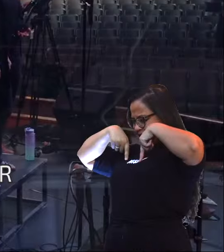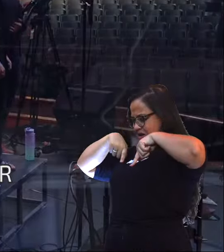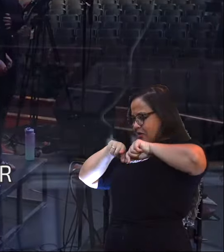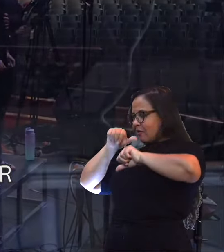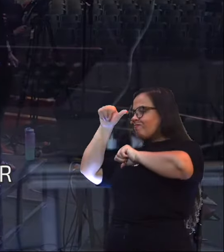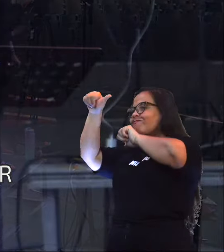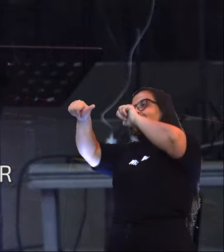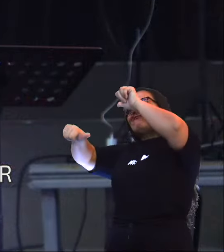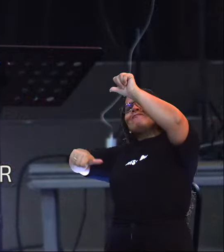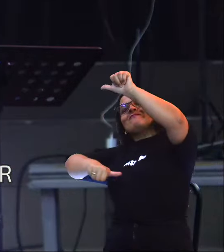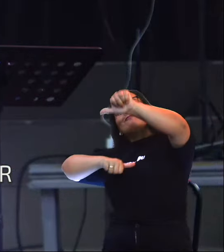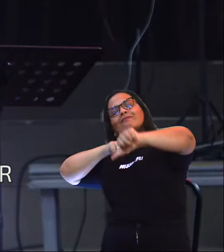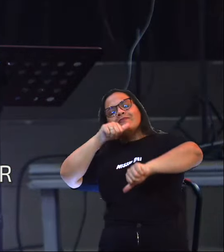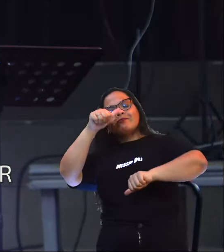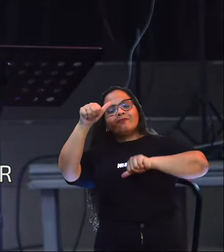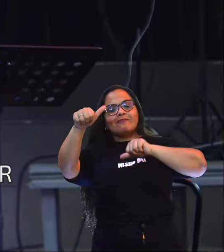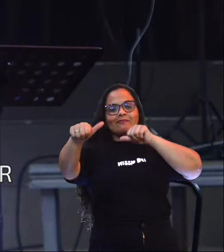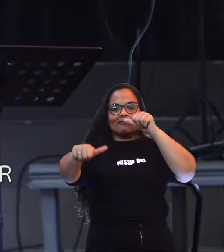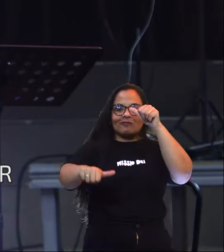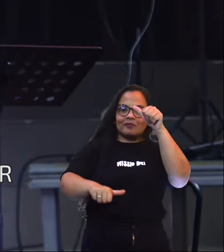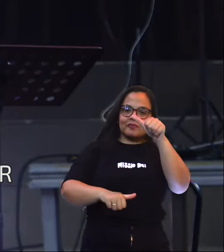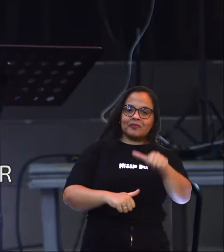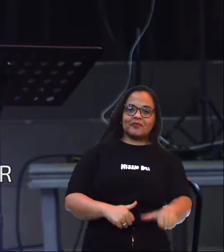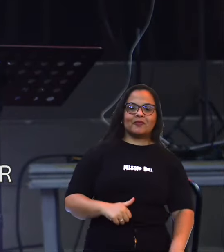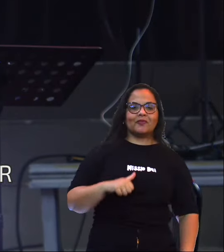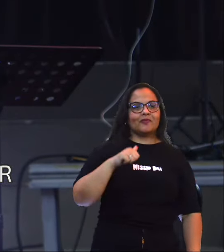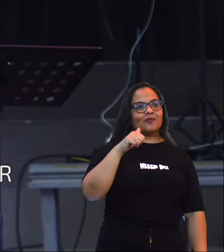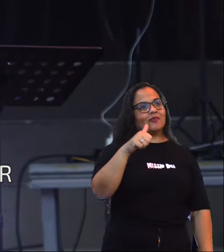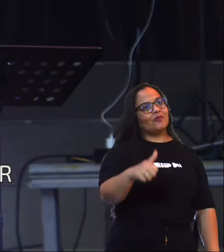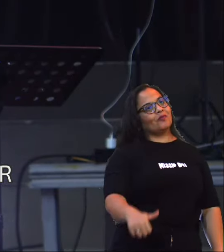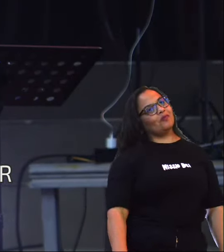contemplar Tua beleza.